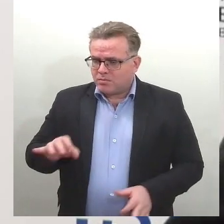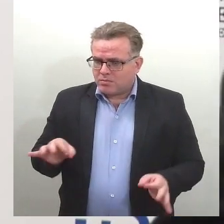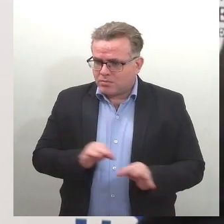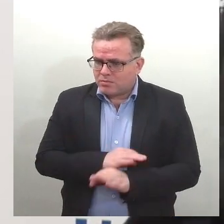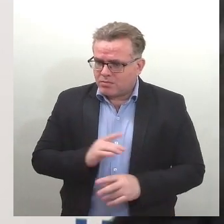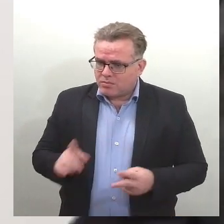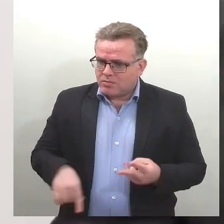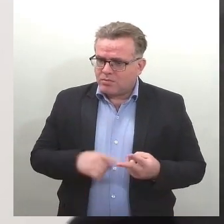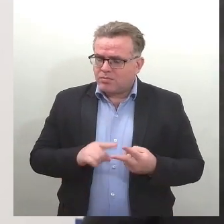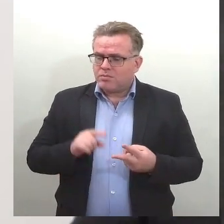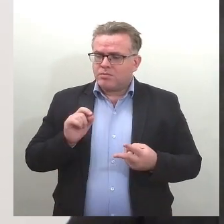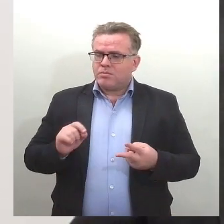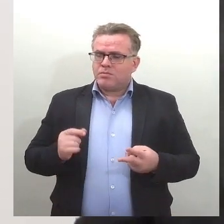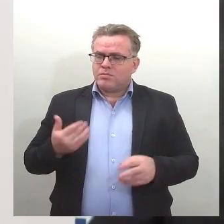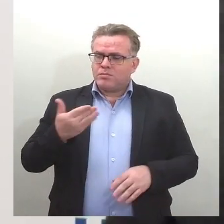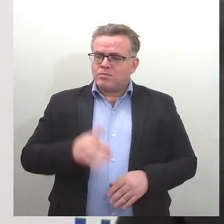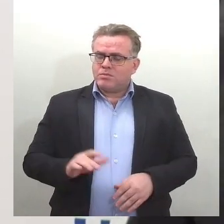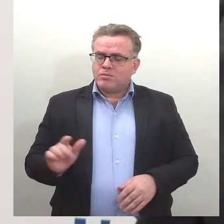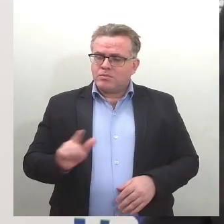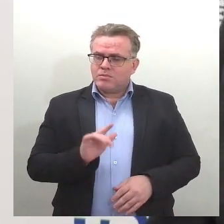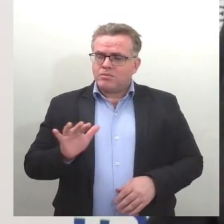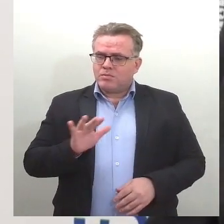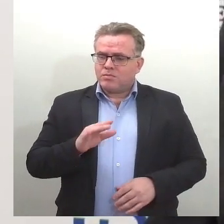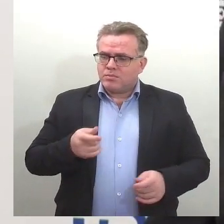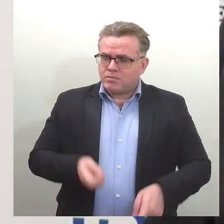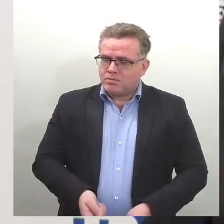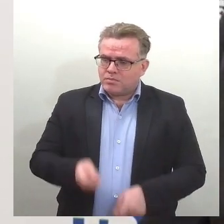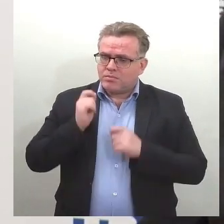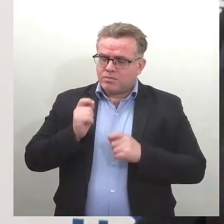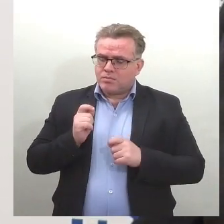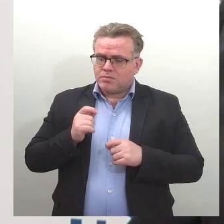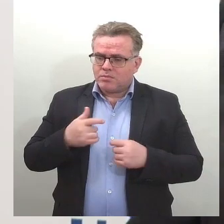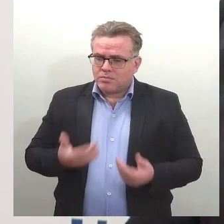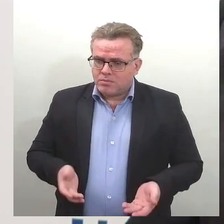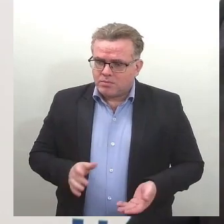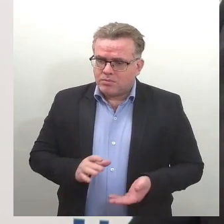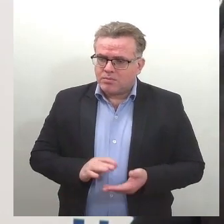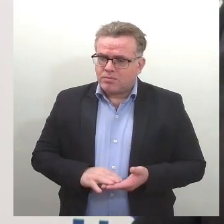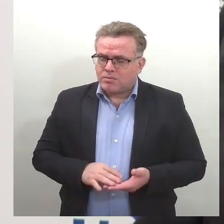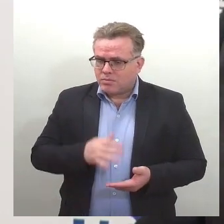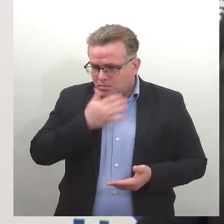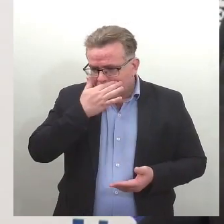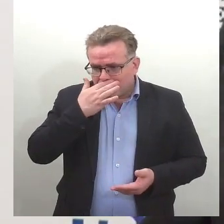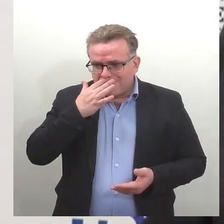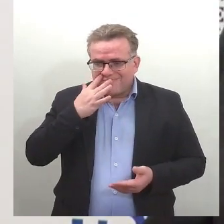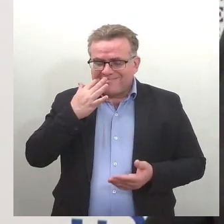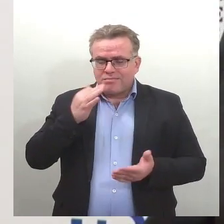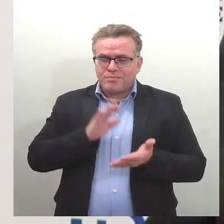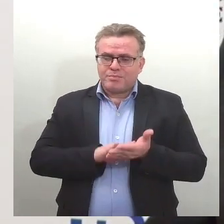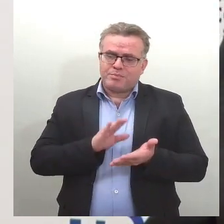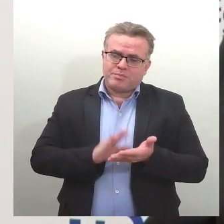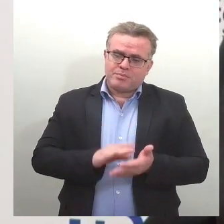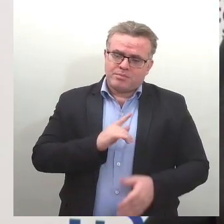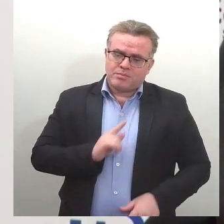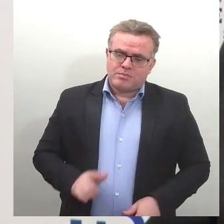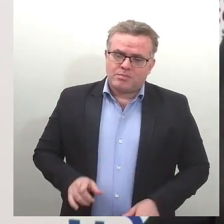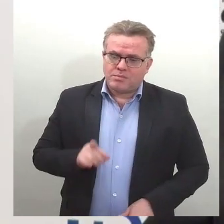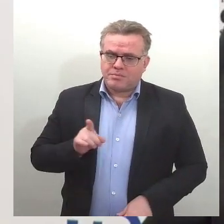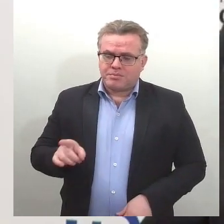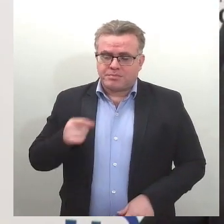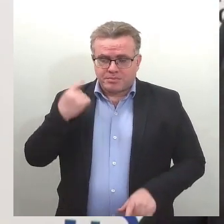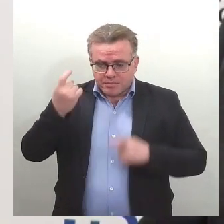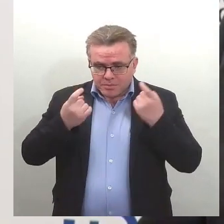da Mandioca. Enfim, eu estou de parabéns ao nosso governador por essa preocupação de ver Sergipe